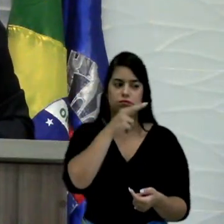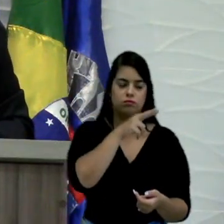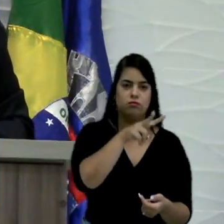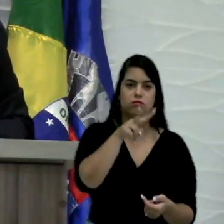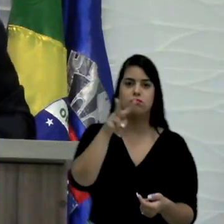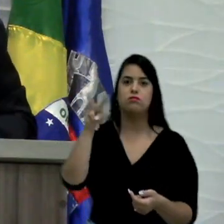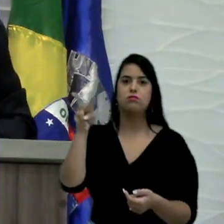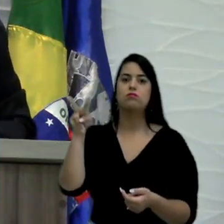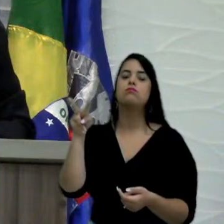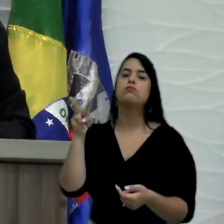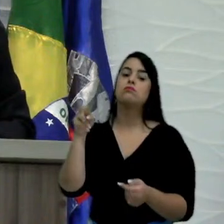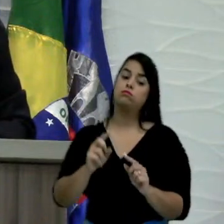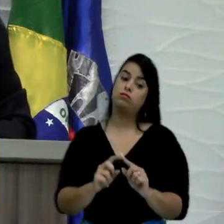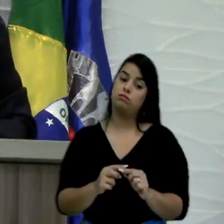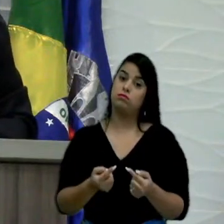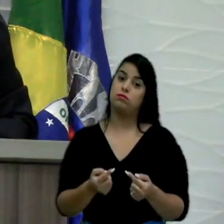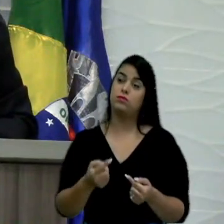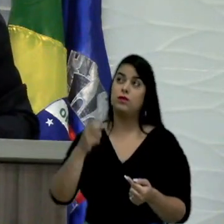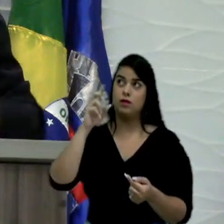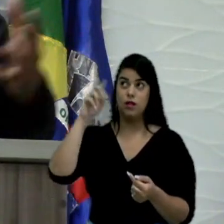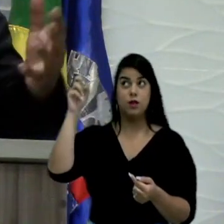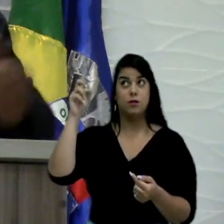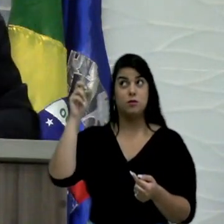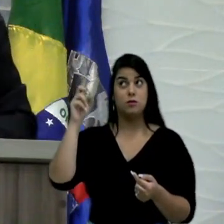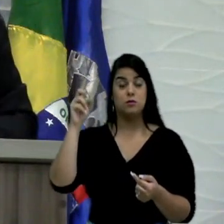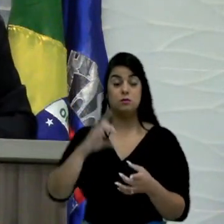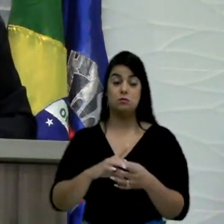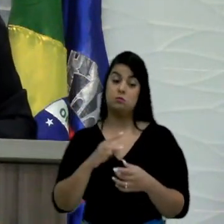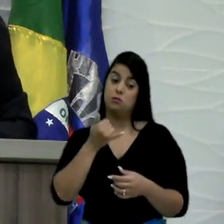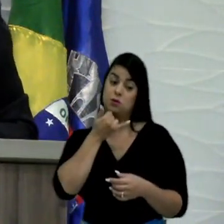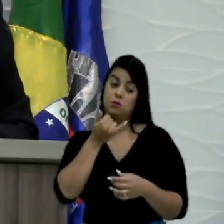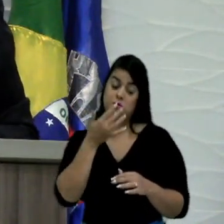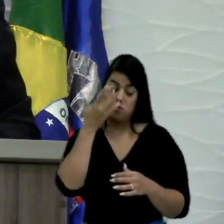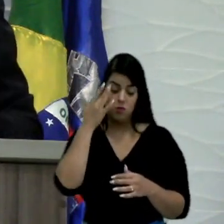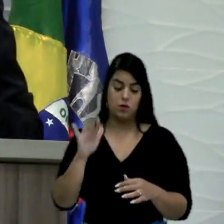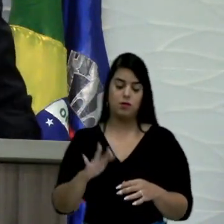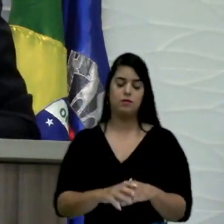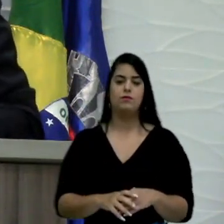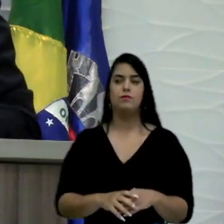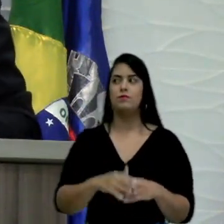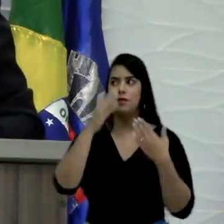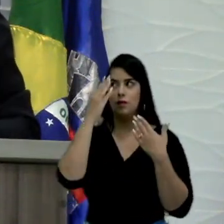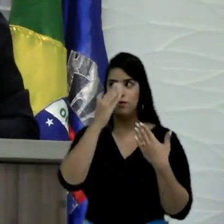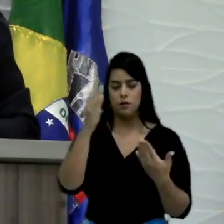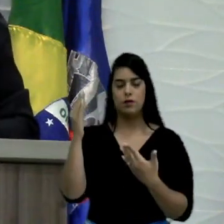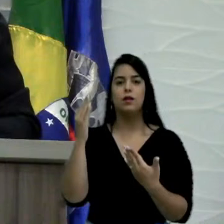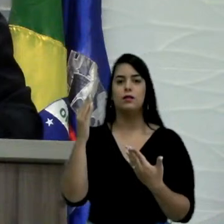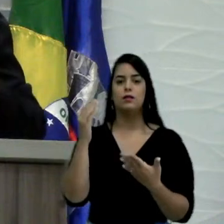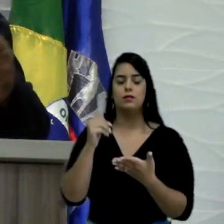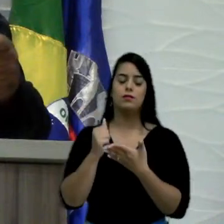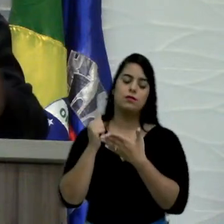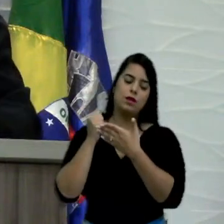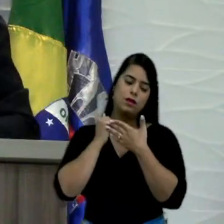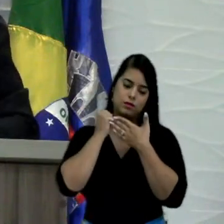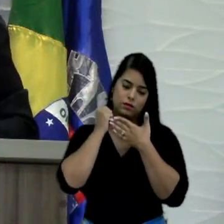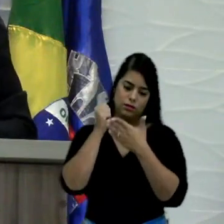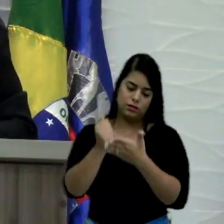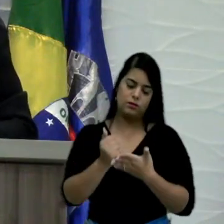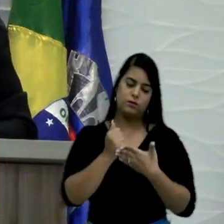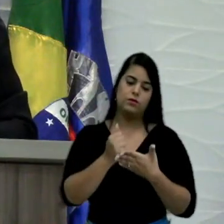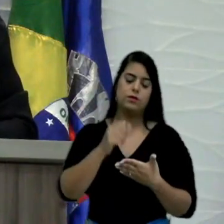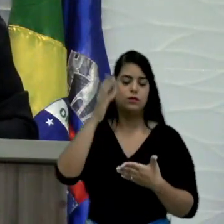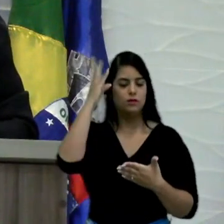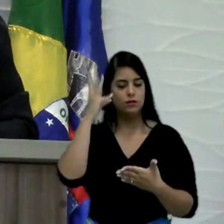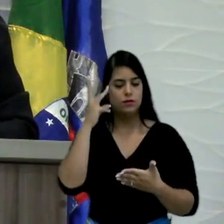sei se lá de cima perdoa. Agradeço o apoio do empresário Zé Almeida, que tem nos ajudado a manter um trabalho grande que a gente